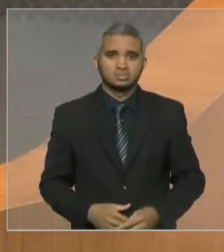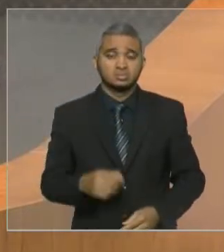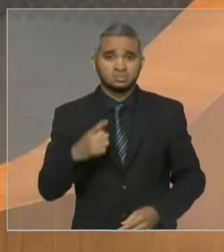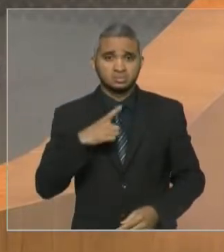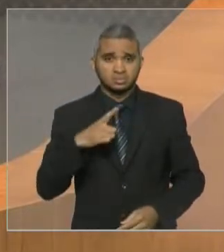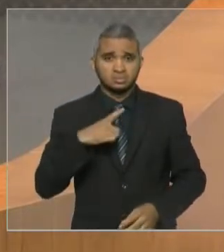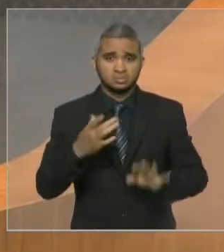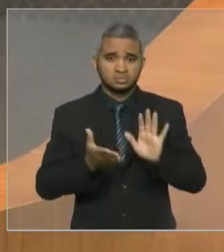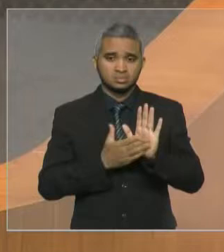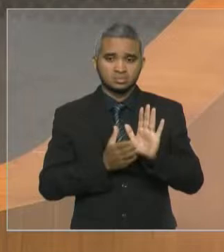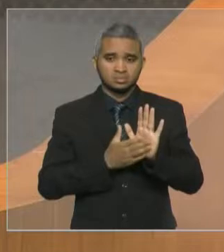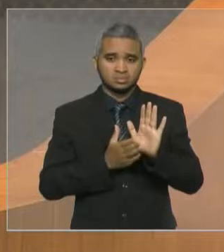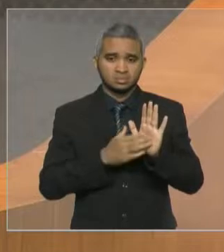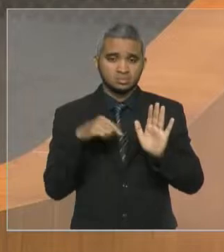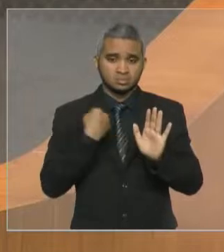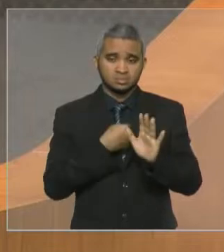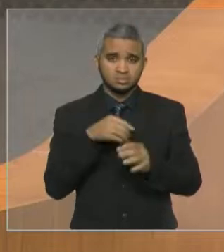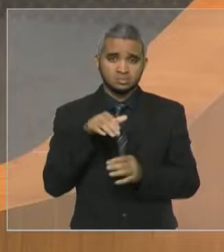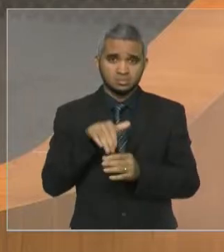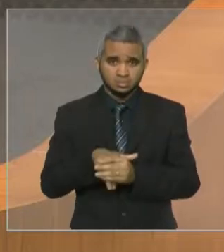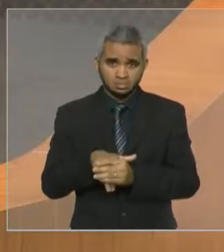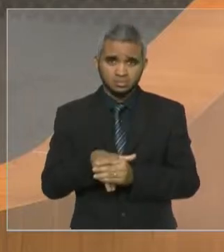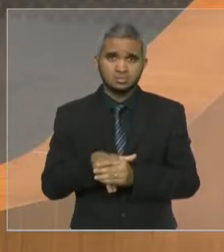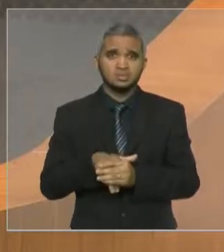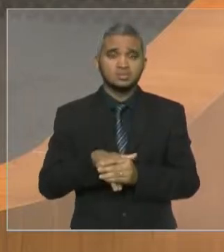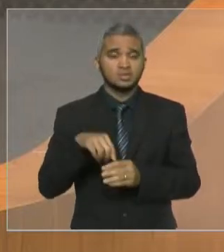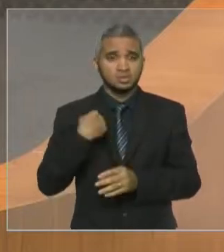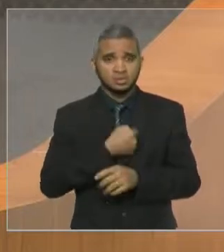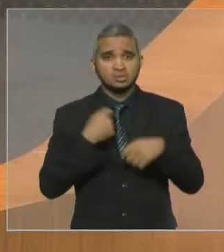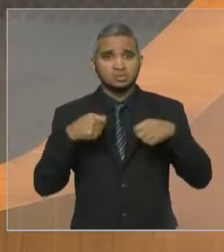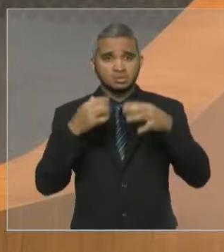votar e que deve ser observado.